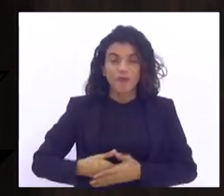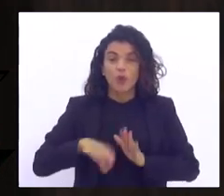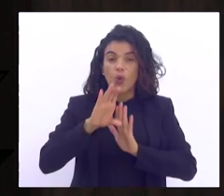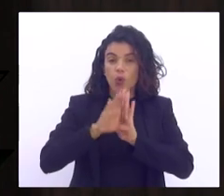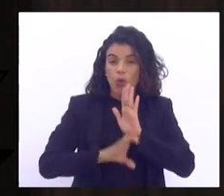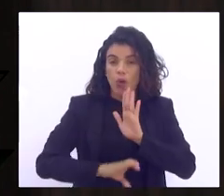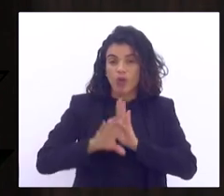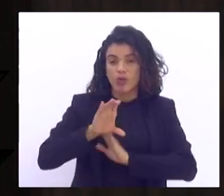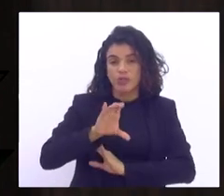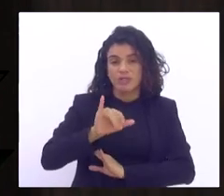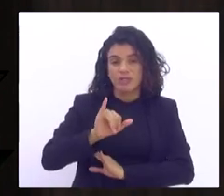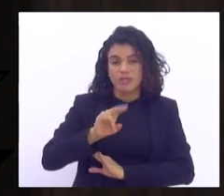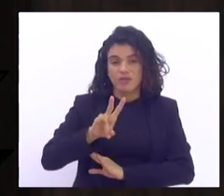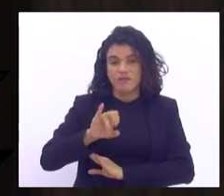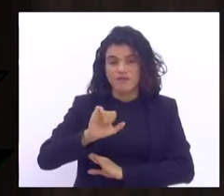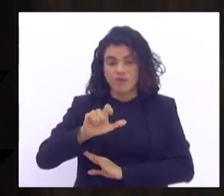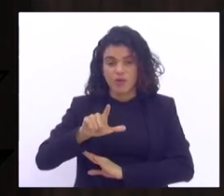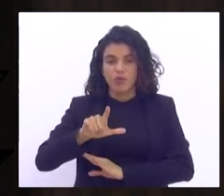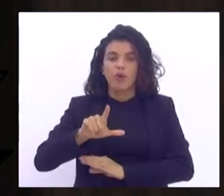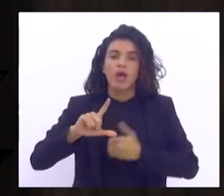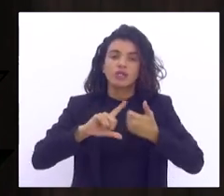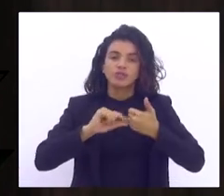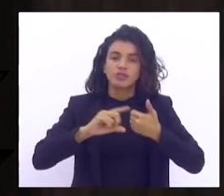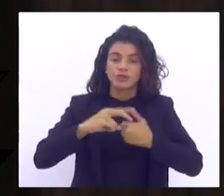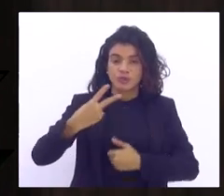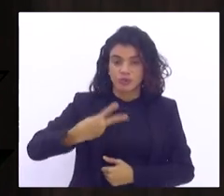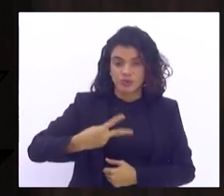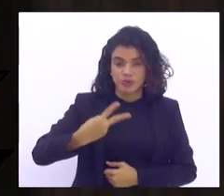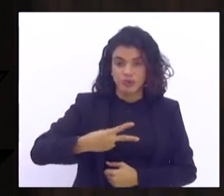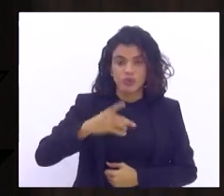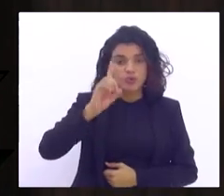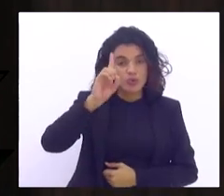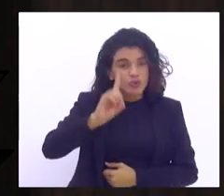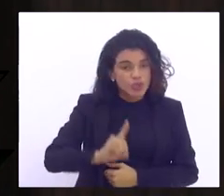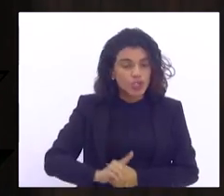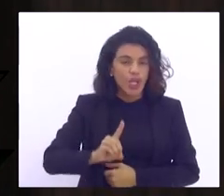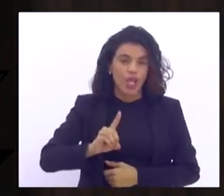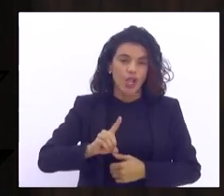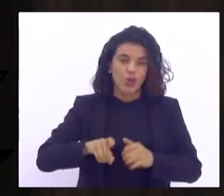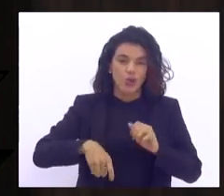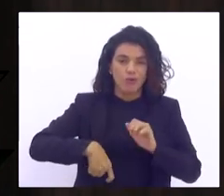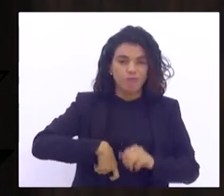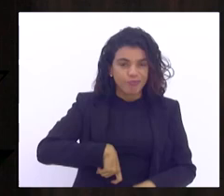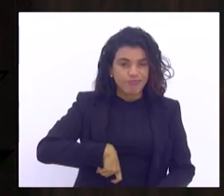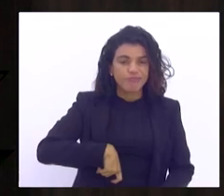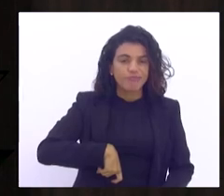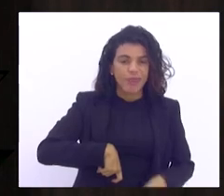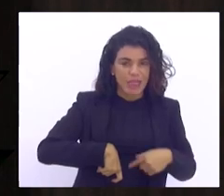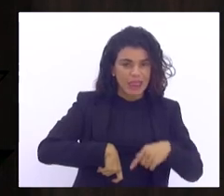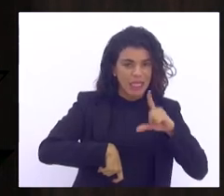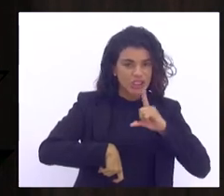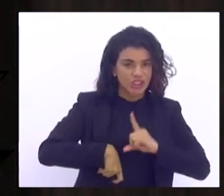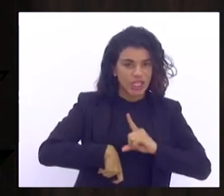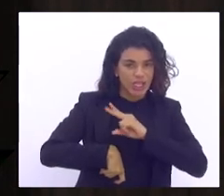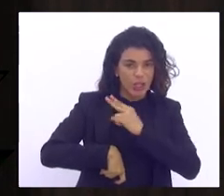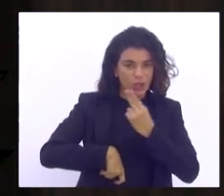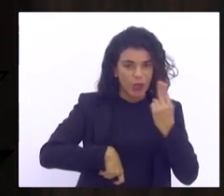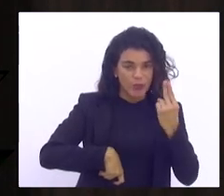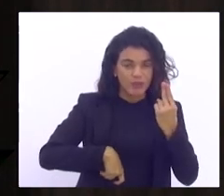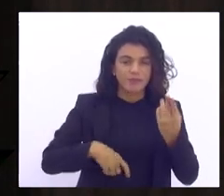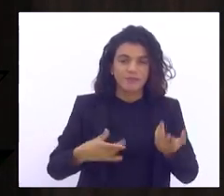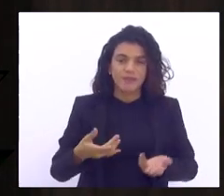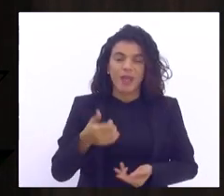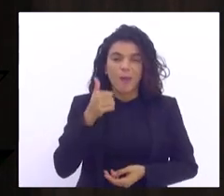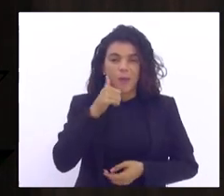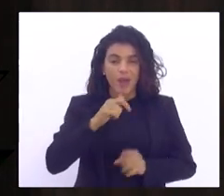Civil fala no seu artigo 2º que os direitos do nascituro estão salvaguardados. O nascituro não tem direito a nome? Quando a gente engravida,